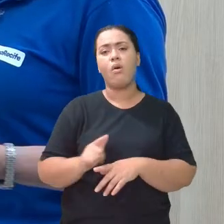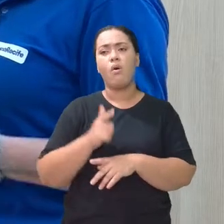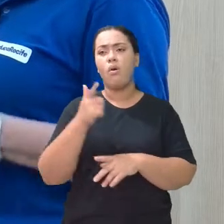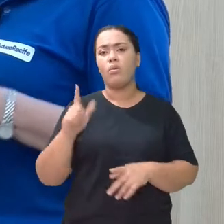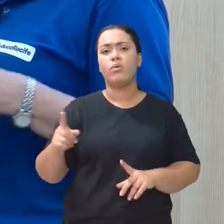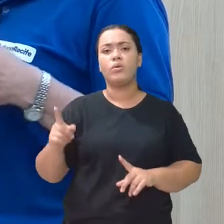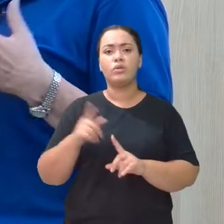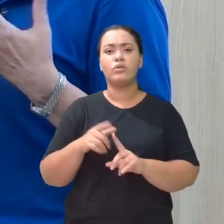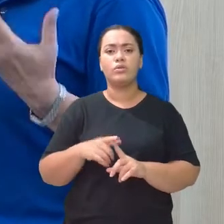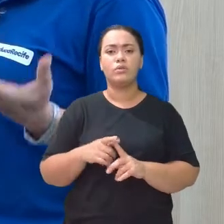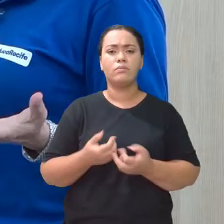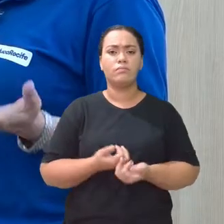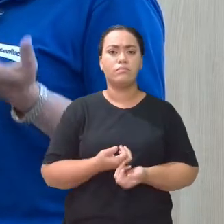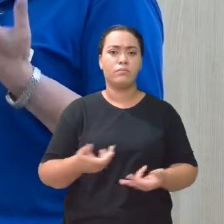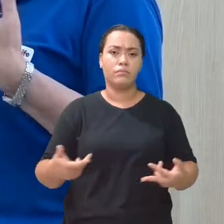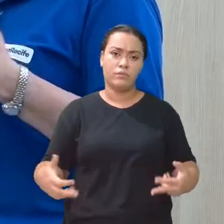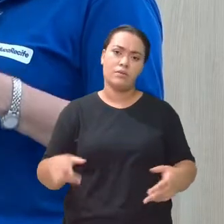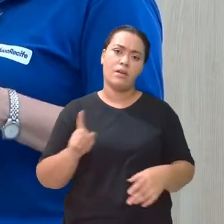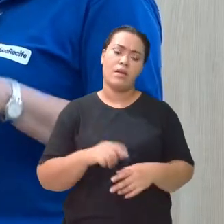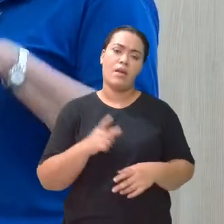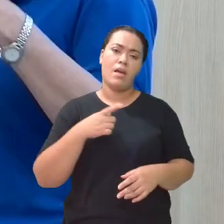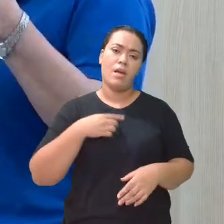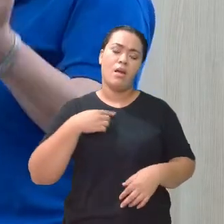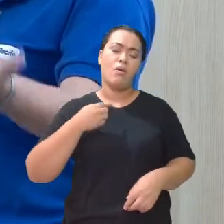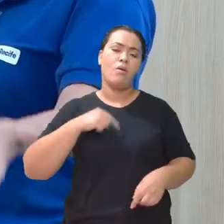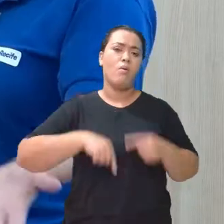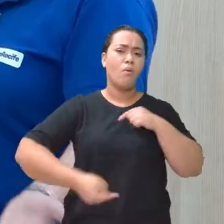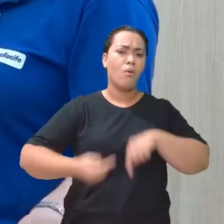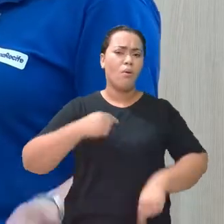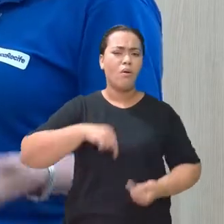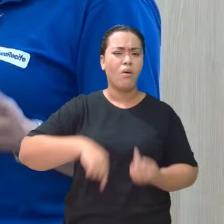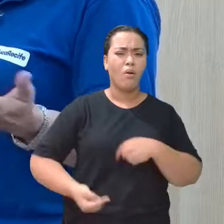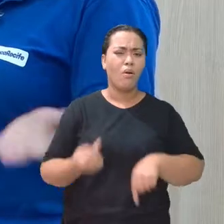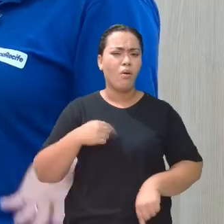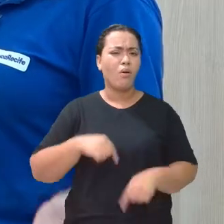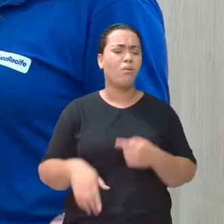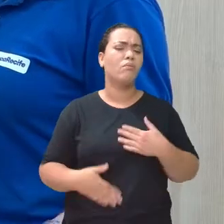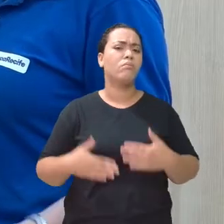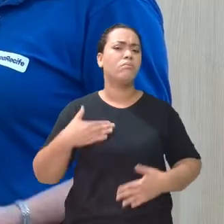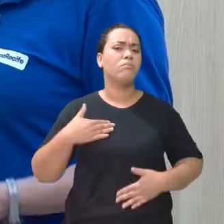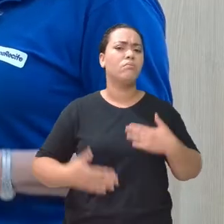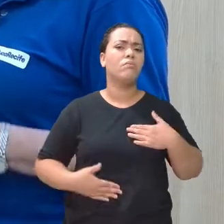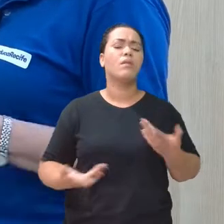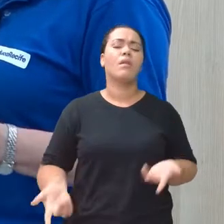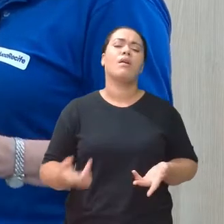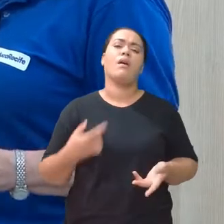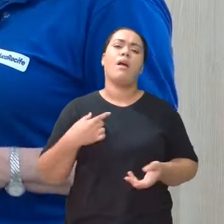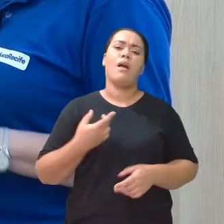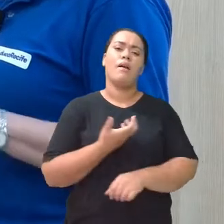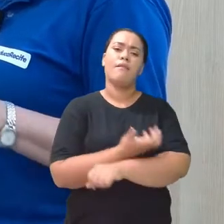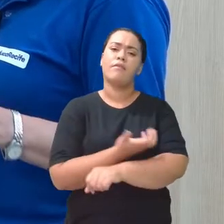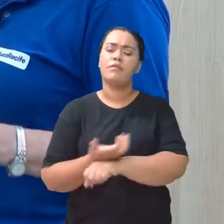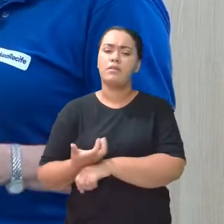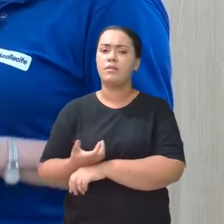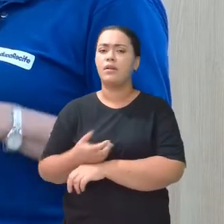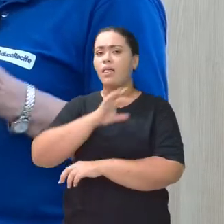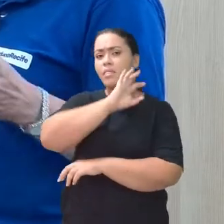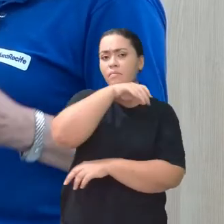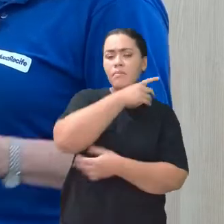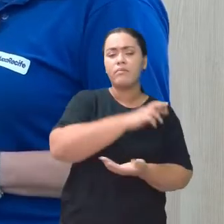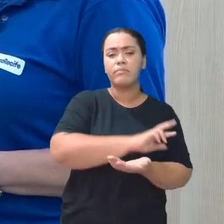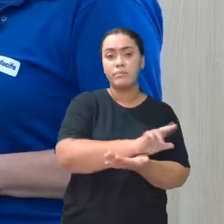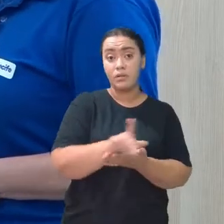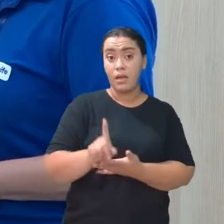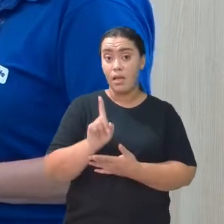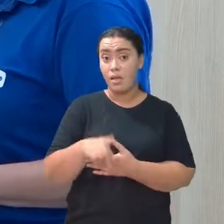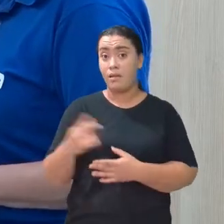professora? Ela transporta várias substâncias do nosso corpo, dos animais, dos vegetais. Então, ela tem grande importância para a